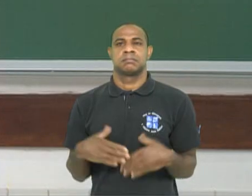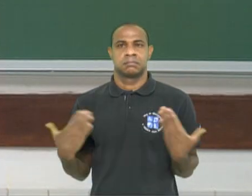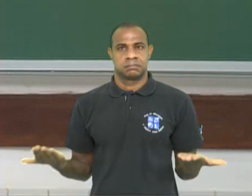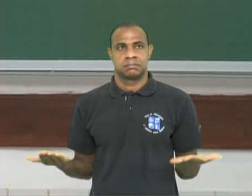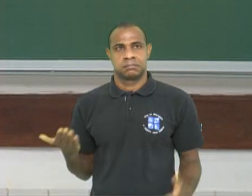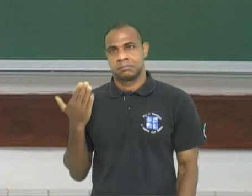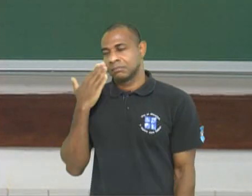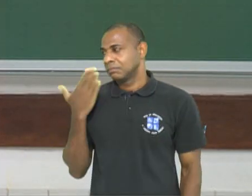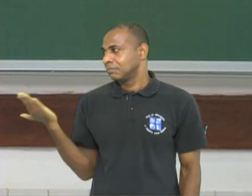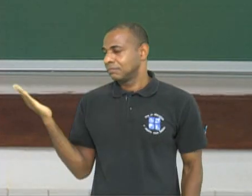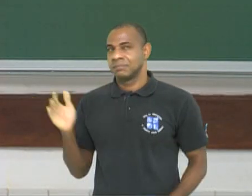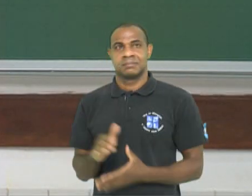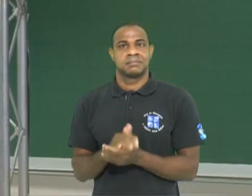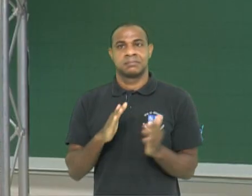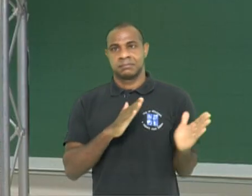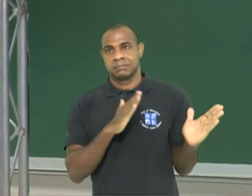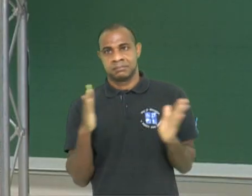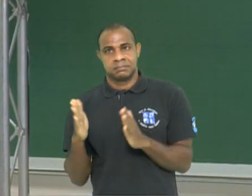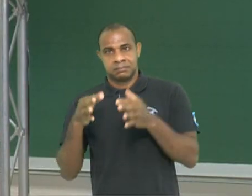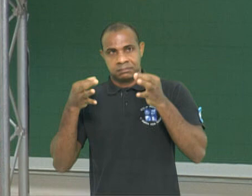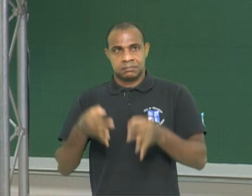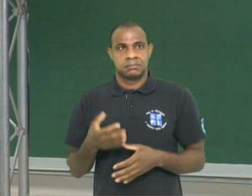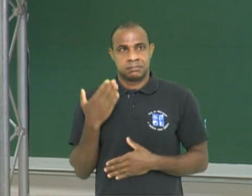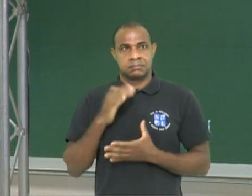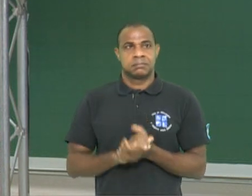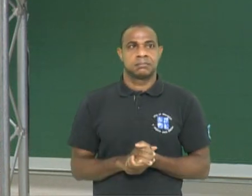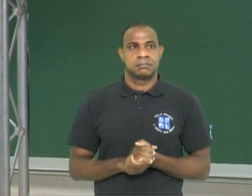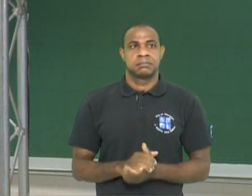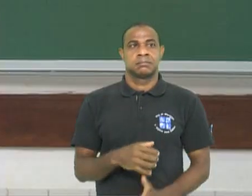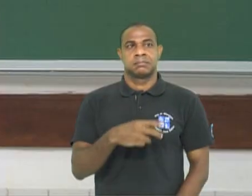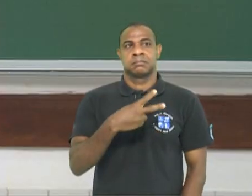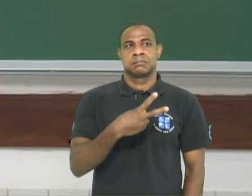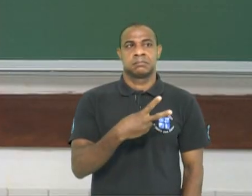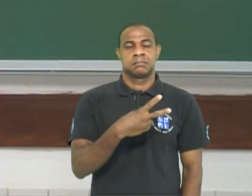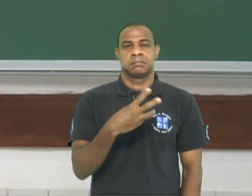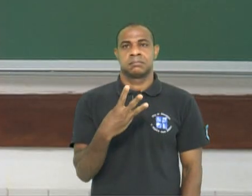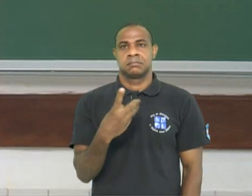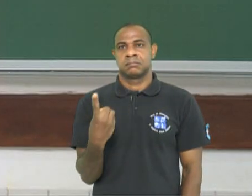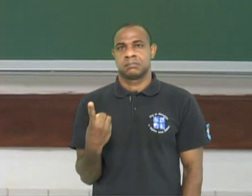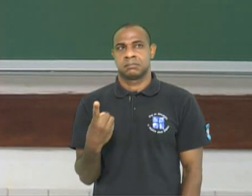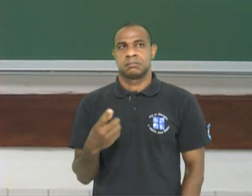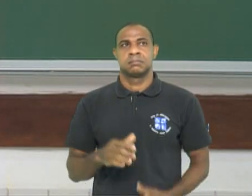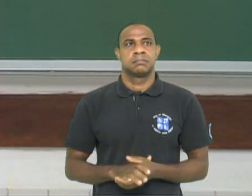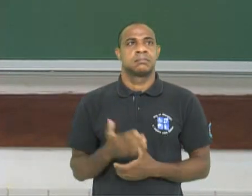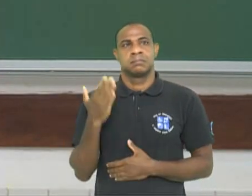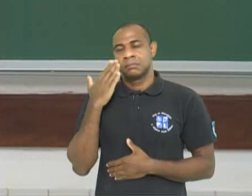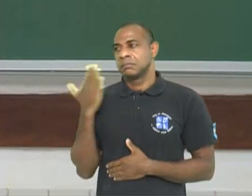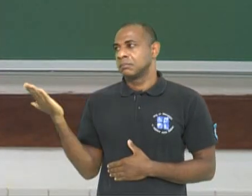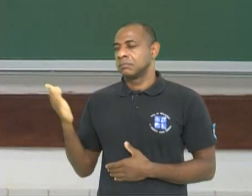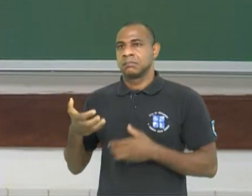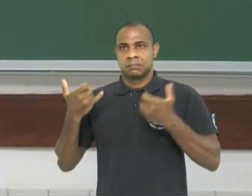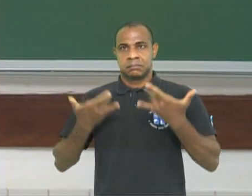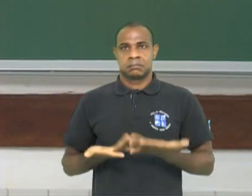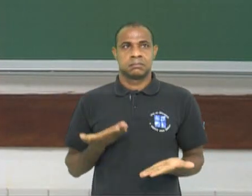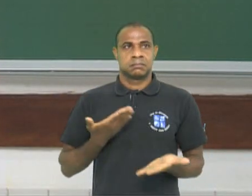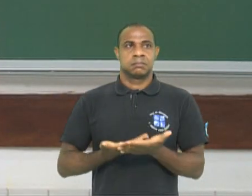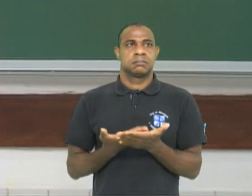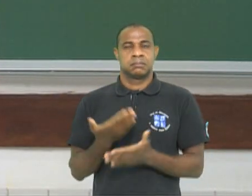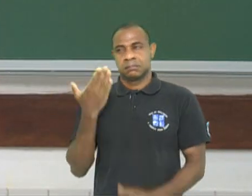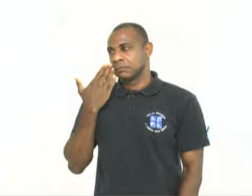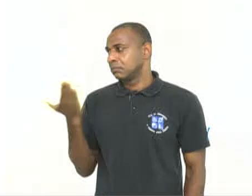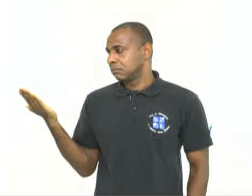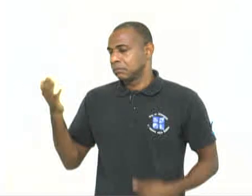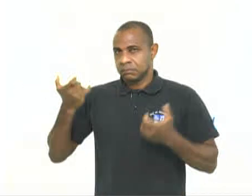Pessoal, então, a sequência correta seria 2, 3 e 1, as fichas respectivas dos pacientes. Muito bem, o que vimos na aula de hoje? Que o sangue